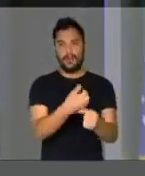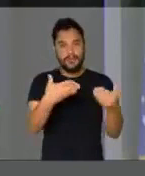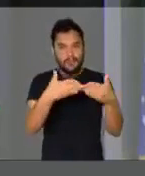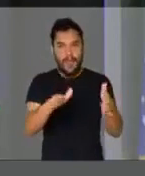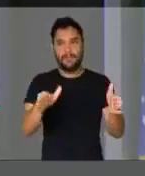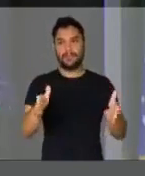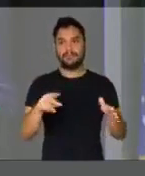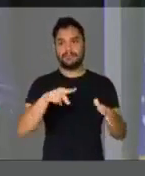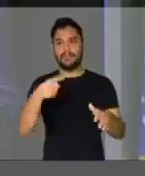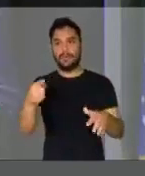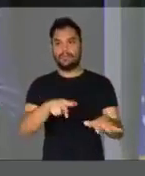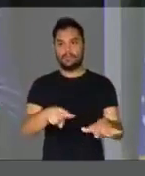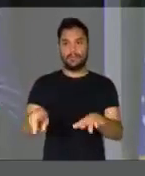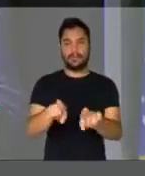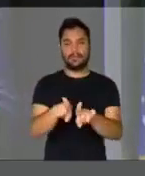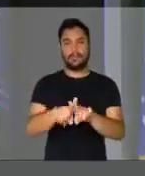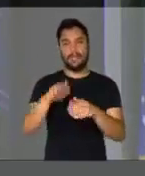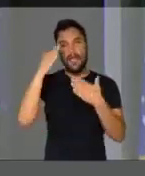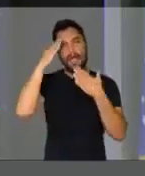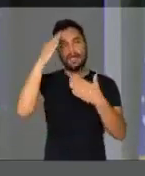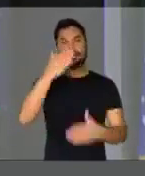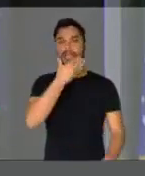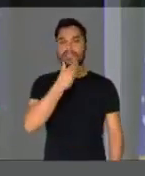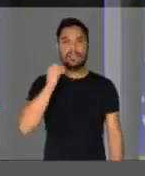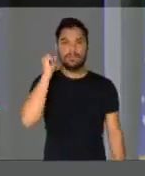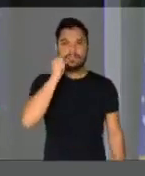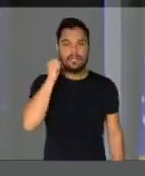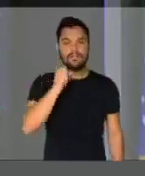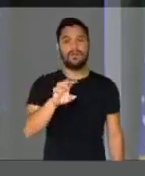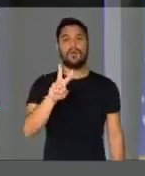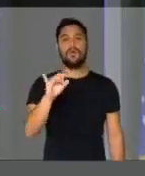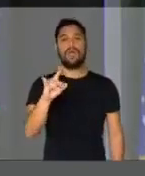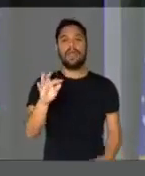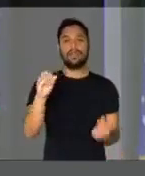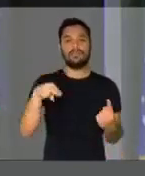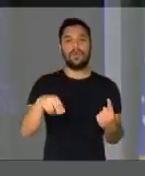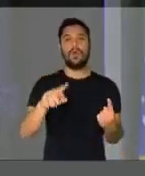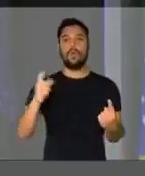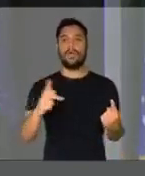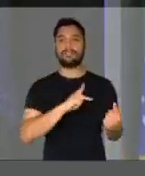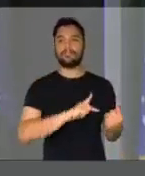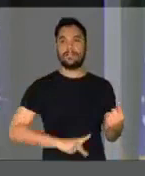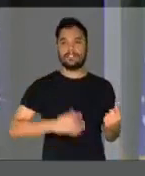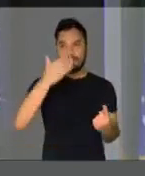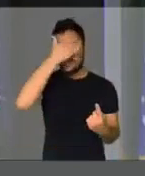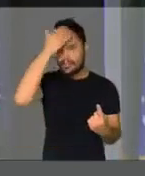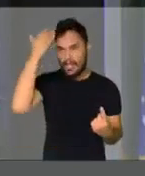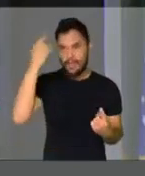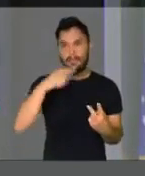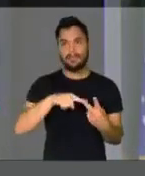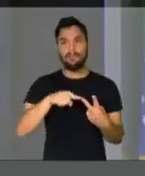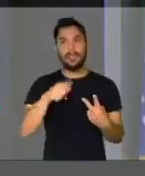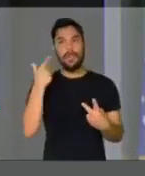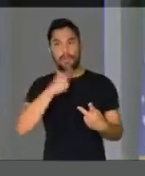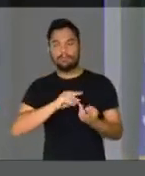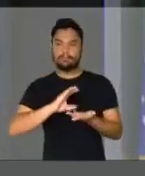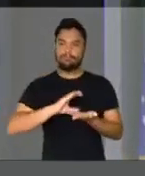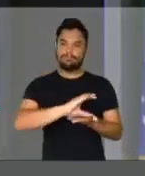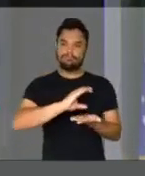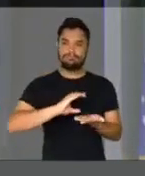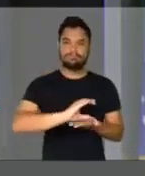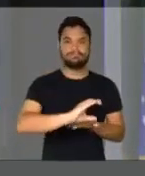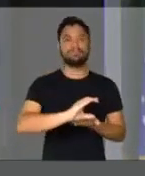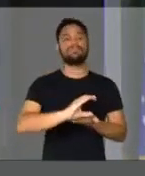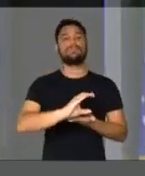oportunidade para agradecer ao senador Wellington Fagundes, ao ministro Blairo Maggi e ao ex-presidente Temer, pela viabilização dos recursos que